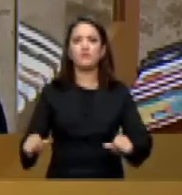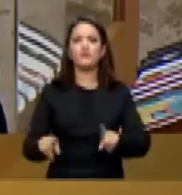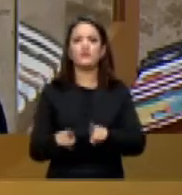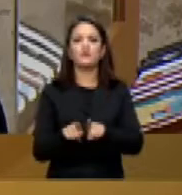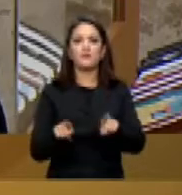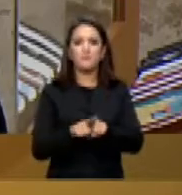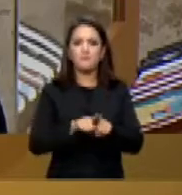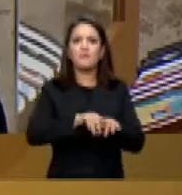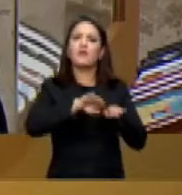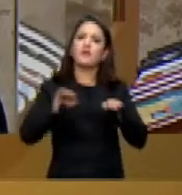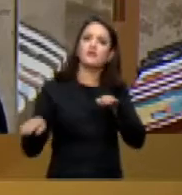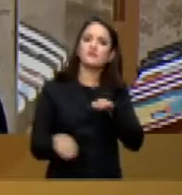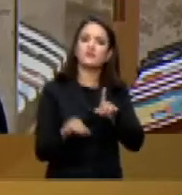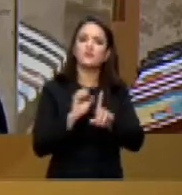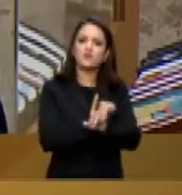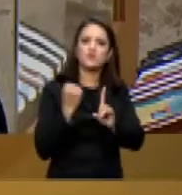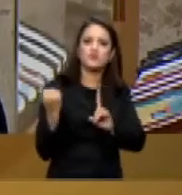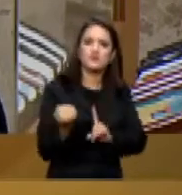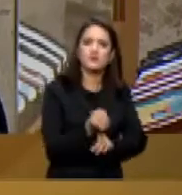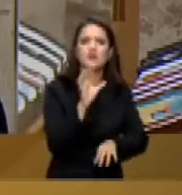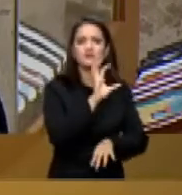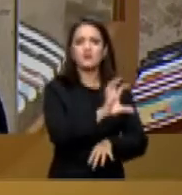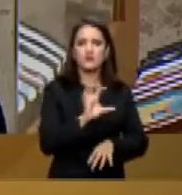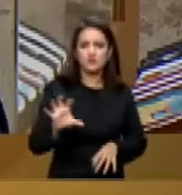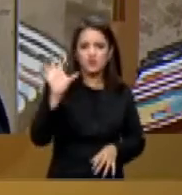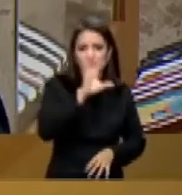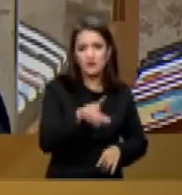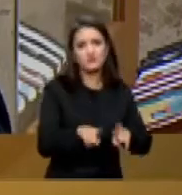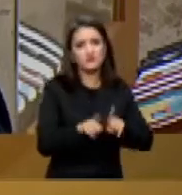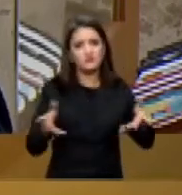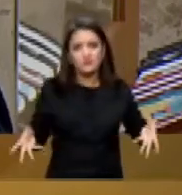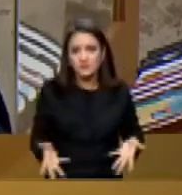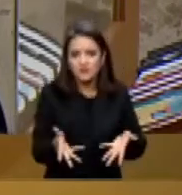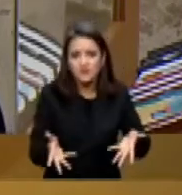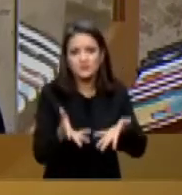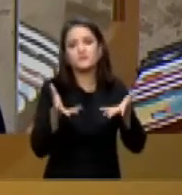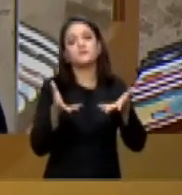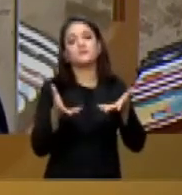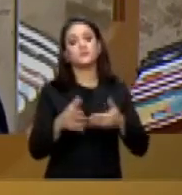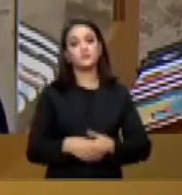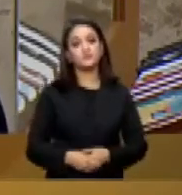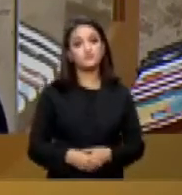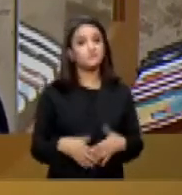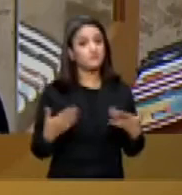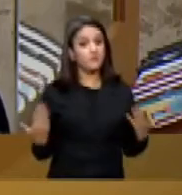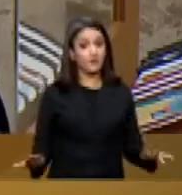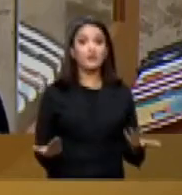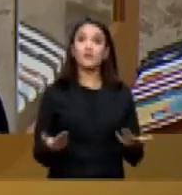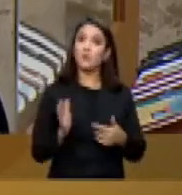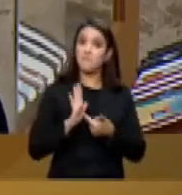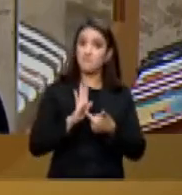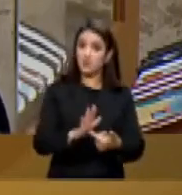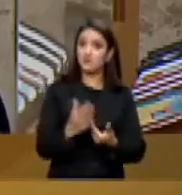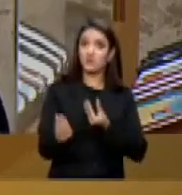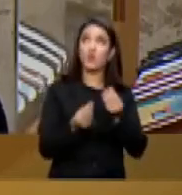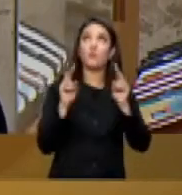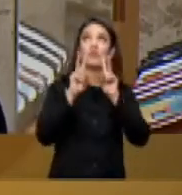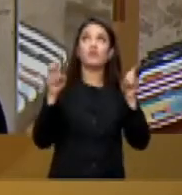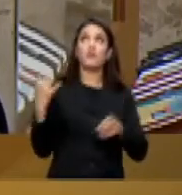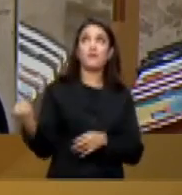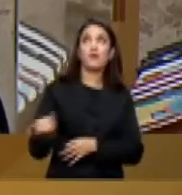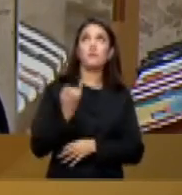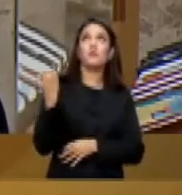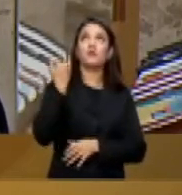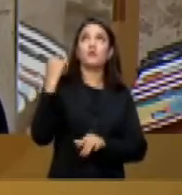sociais e regionais e promover o bem de todos. Essa compreensão denota a relevância do tema e há de nortear